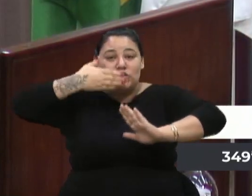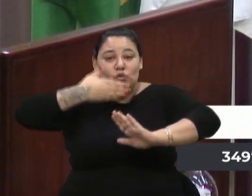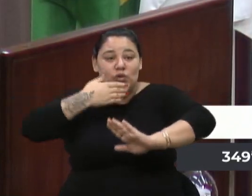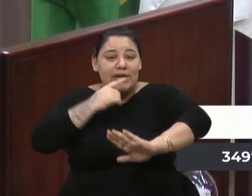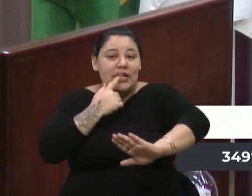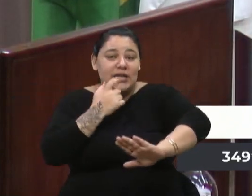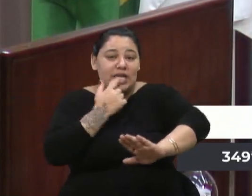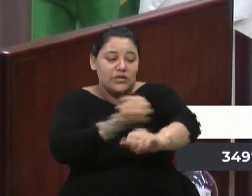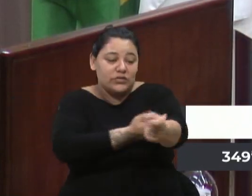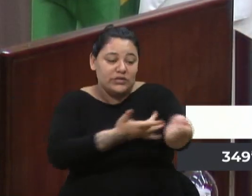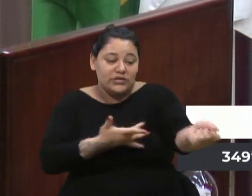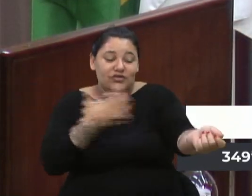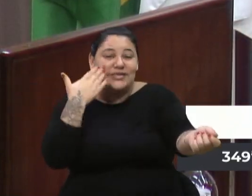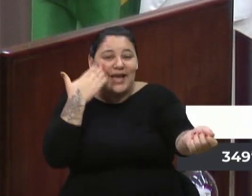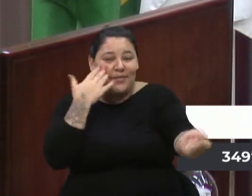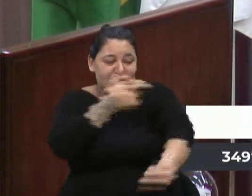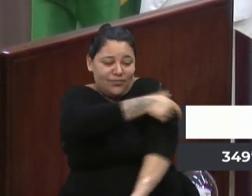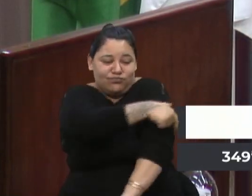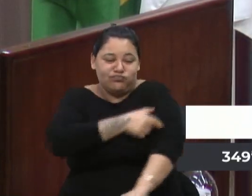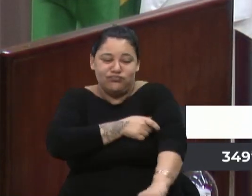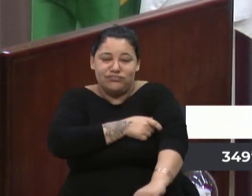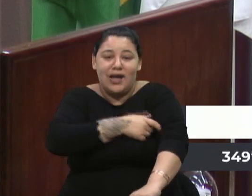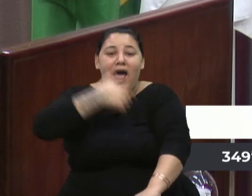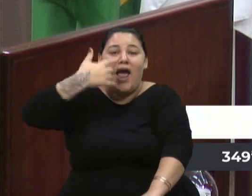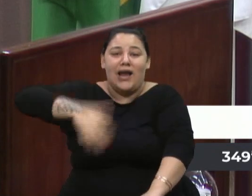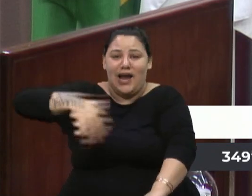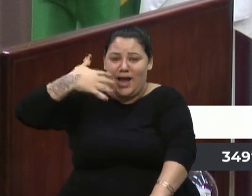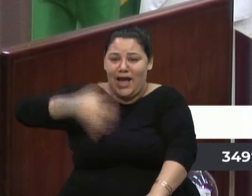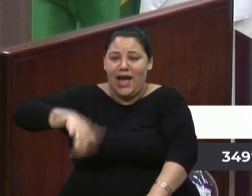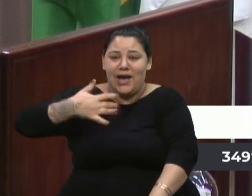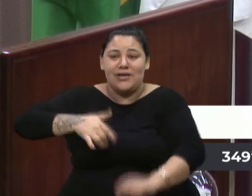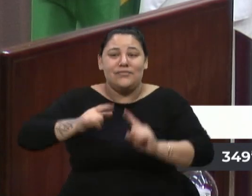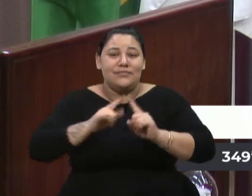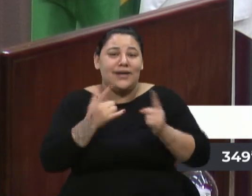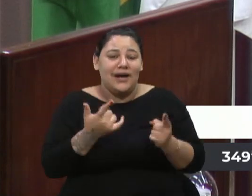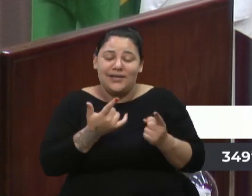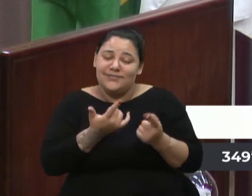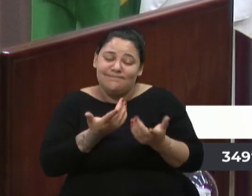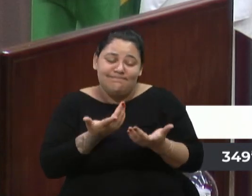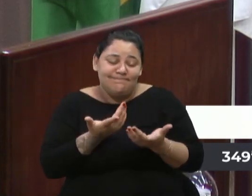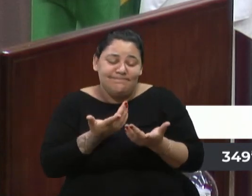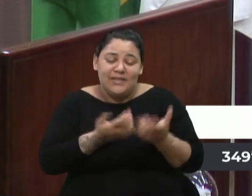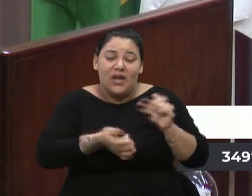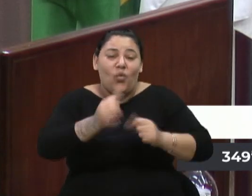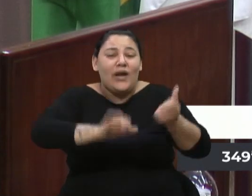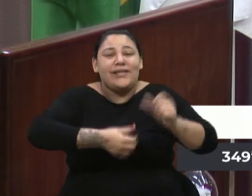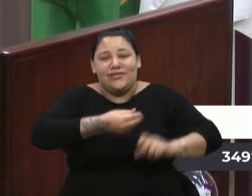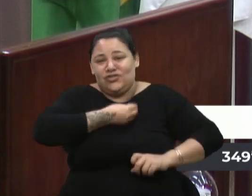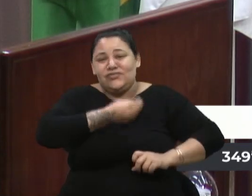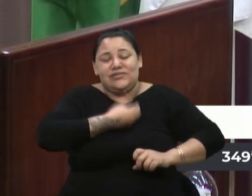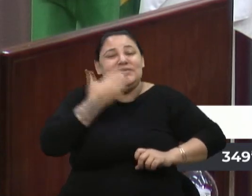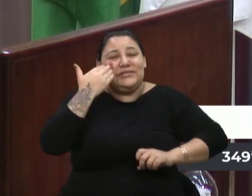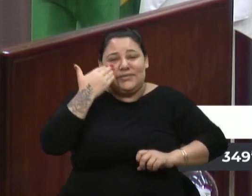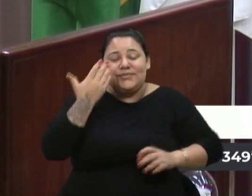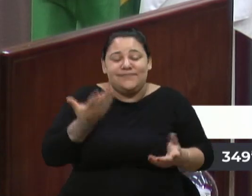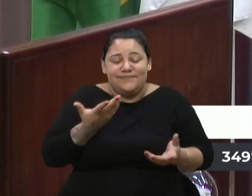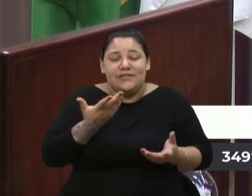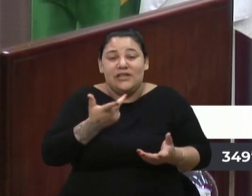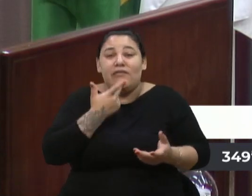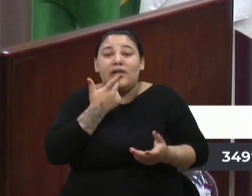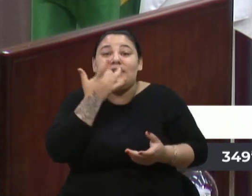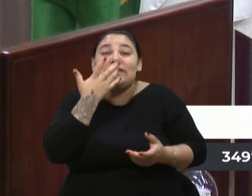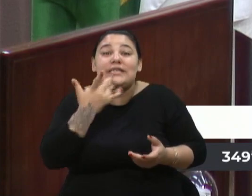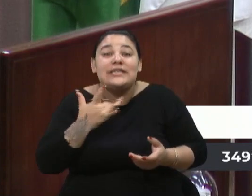obviamente, tem um custo um pouco mais alto, mas não tem a menor comparação quando a gente fala em qualidade de vida e a gente está falando das